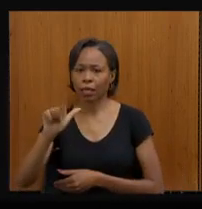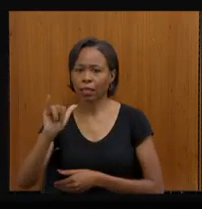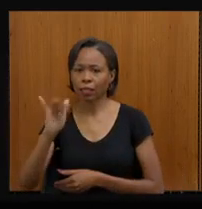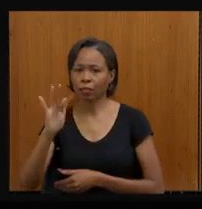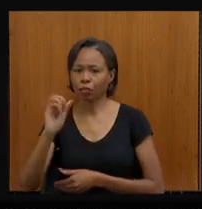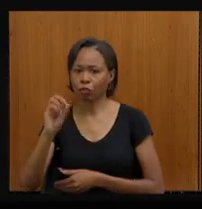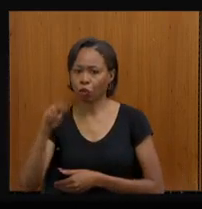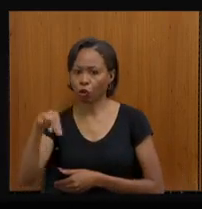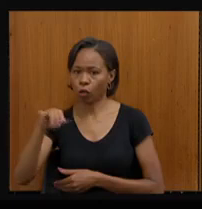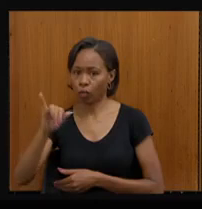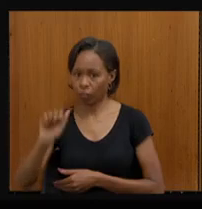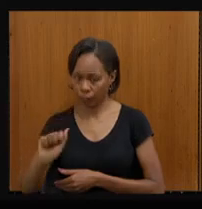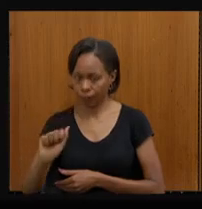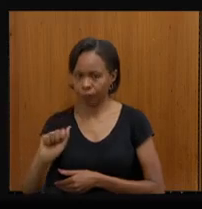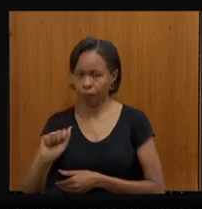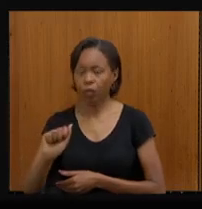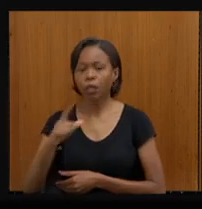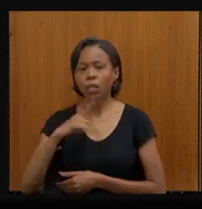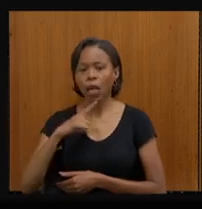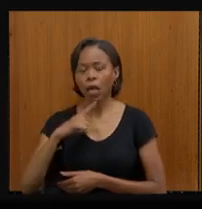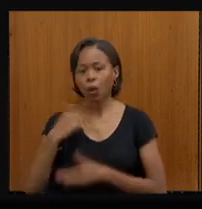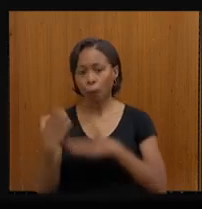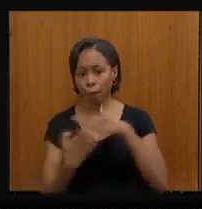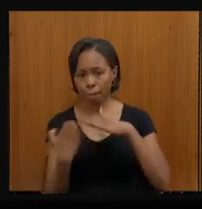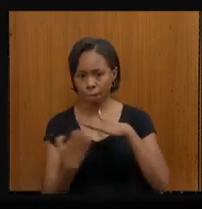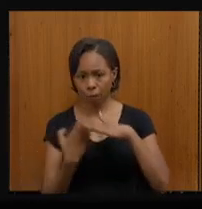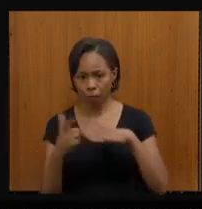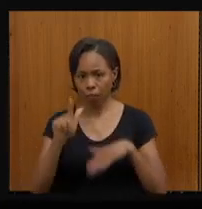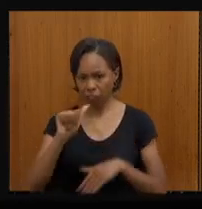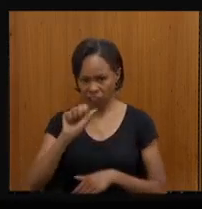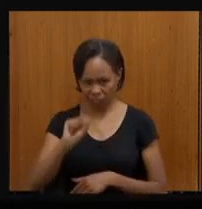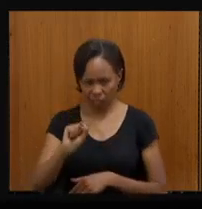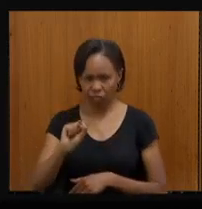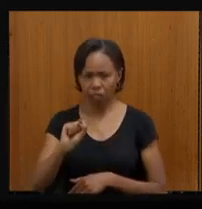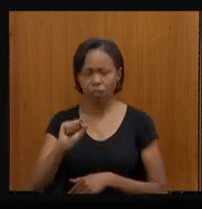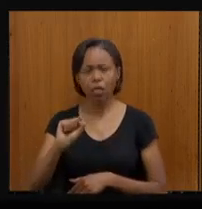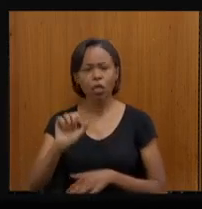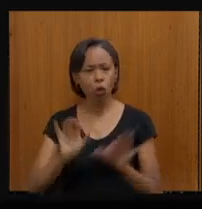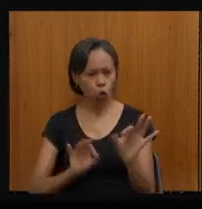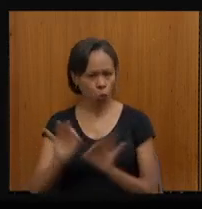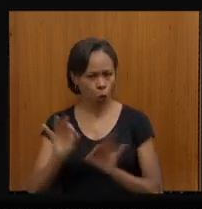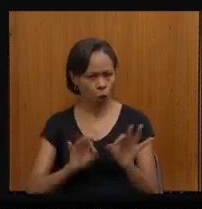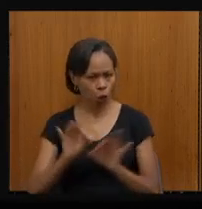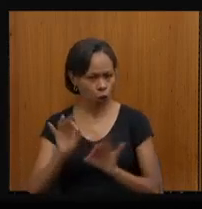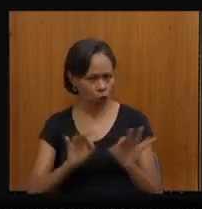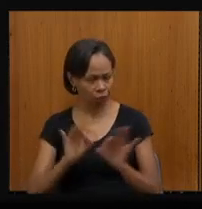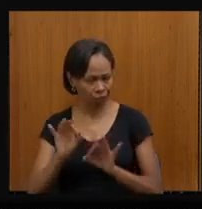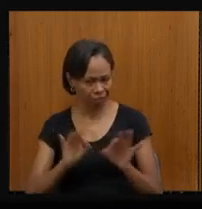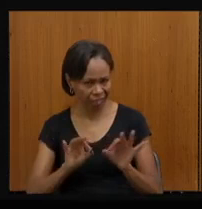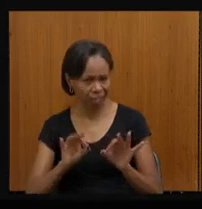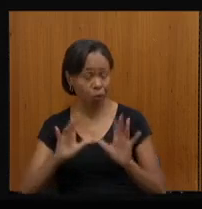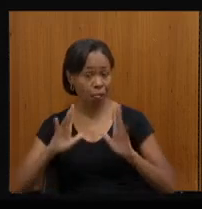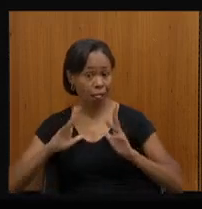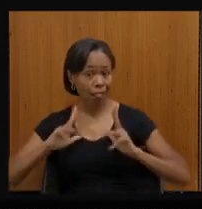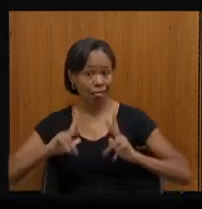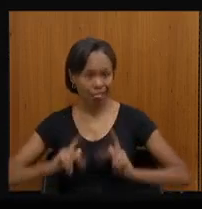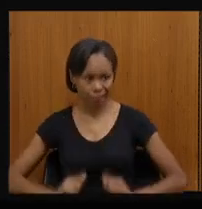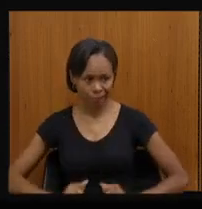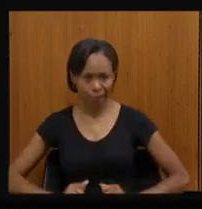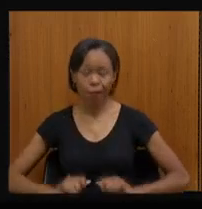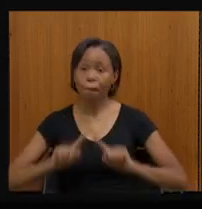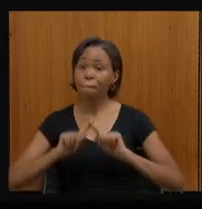empresa de Edgar e tá envolvida nesse tipo de projeto simples mas o que é interessante